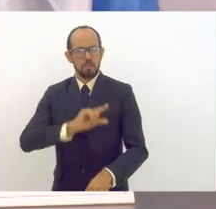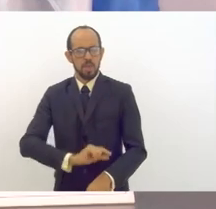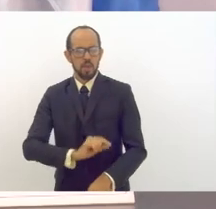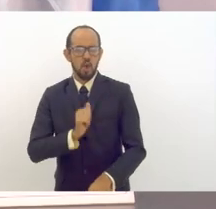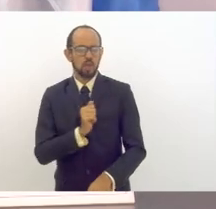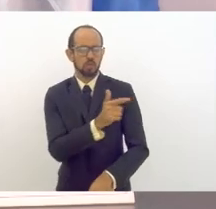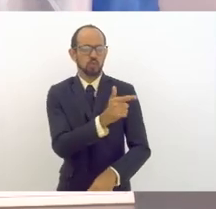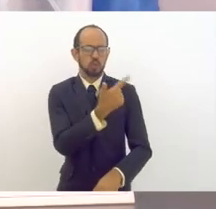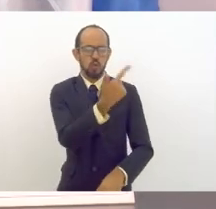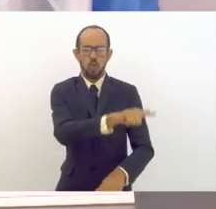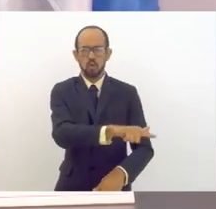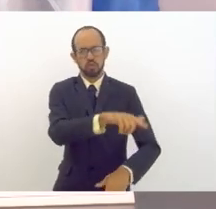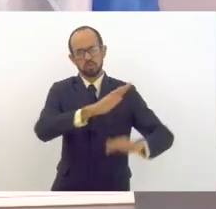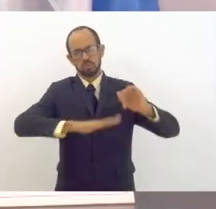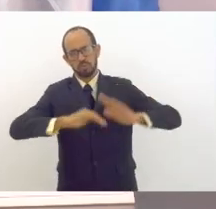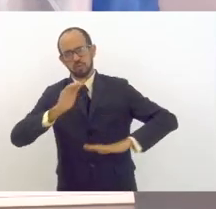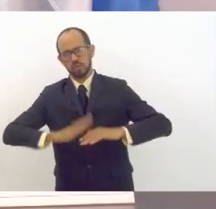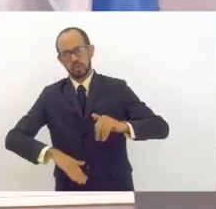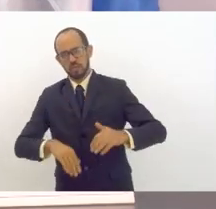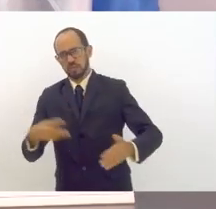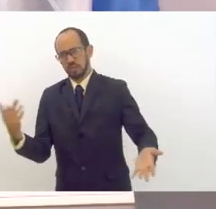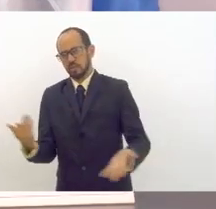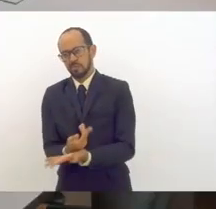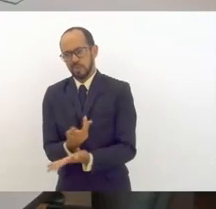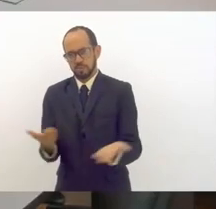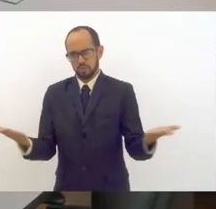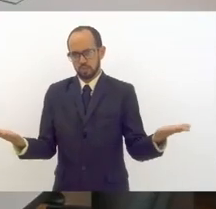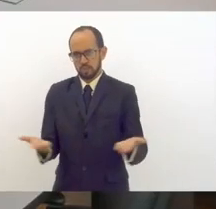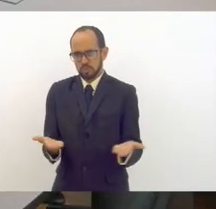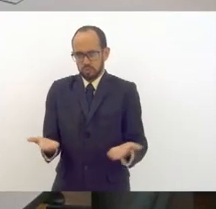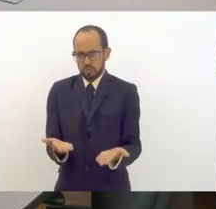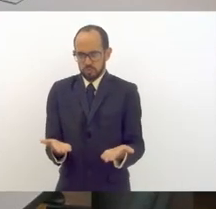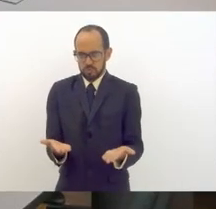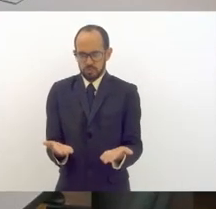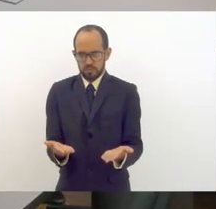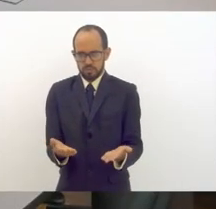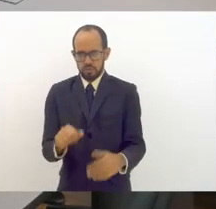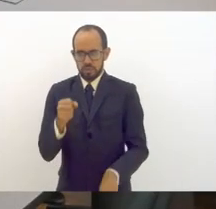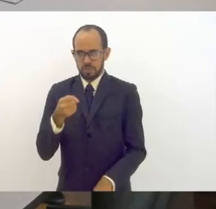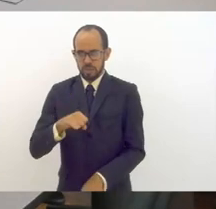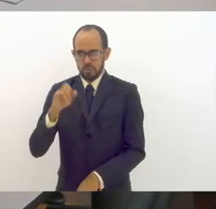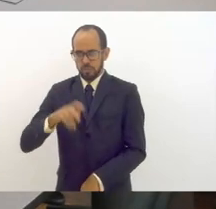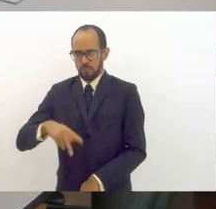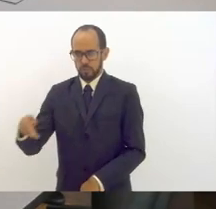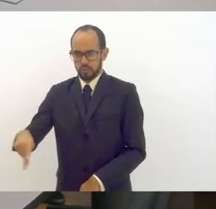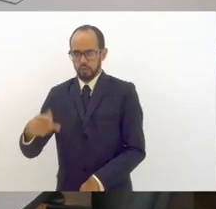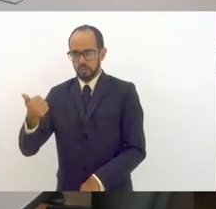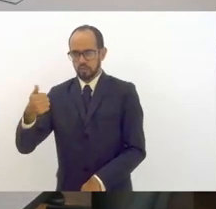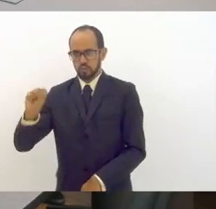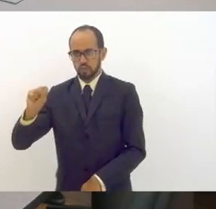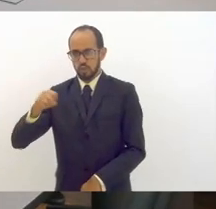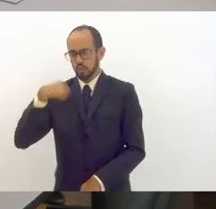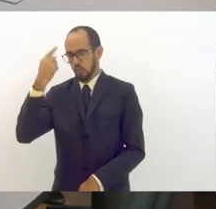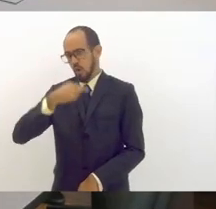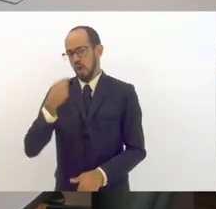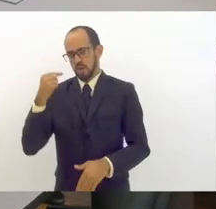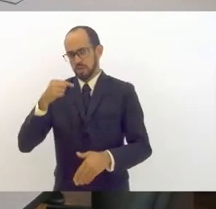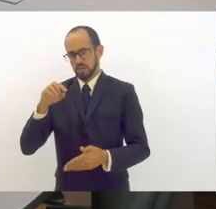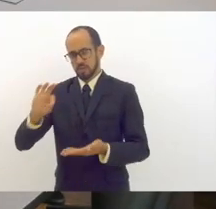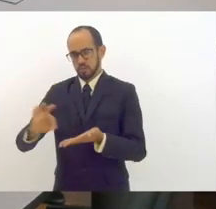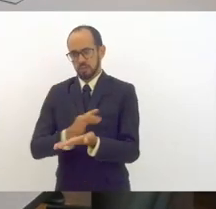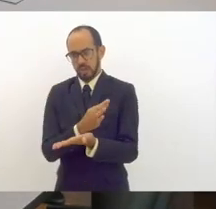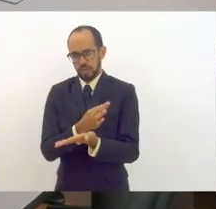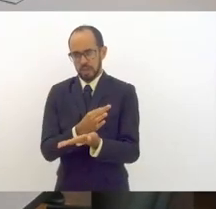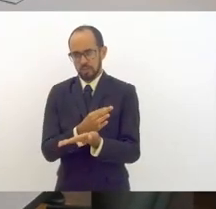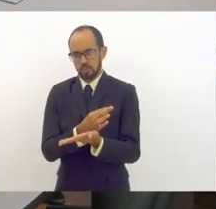outros profissionais. E é isso que acontece hoje. Se um professor que tenha 18 horas contratadas